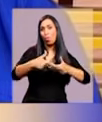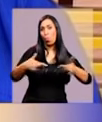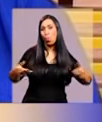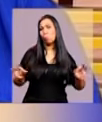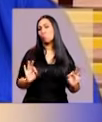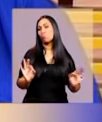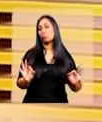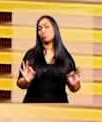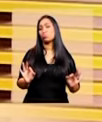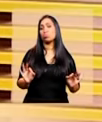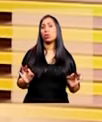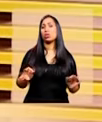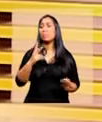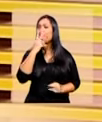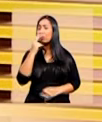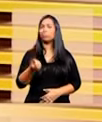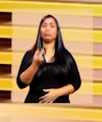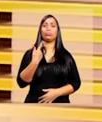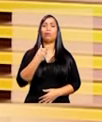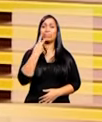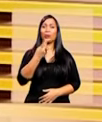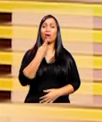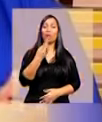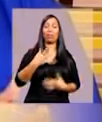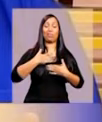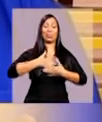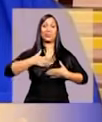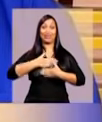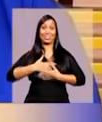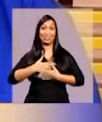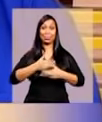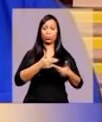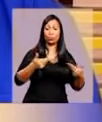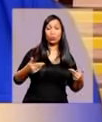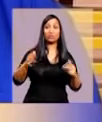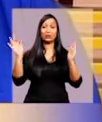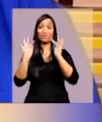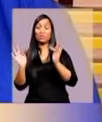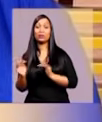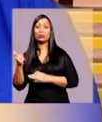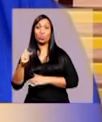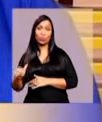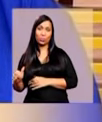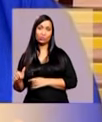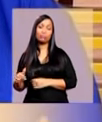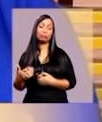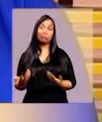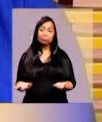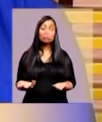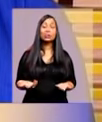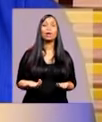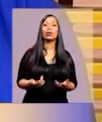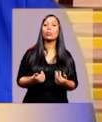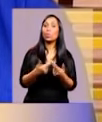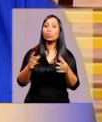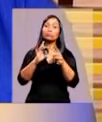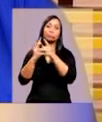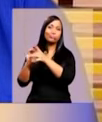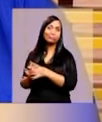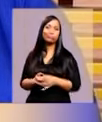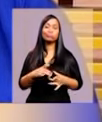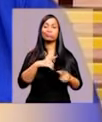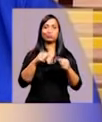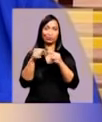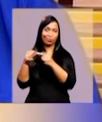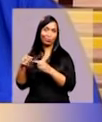essas duas coisas. Para eles é muito estranho a gente dizer que contentamento é uma coisa e frustração é outra, porque para eles uma coisa está